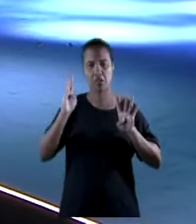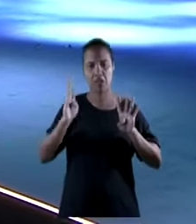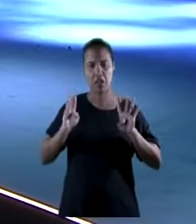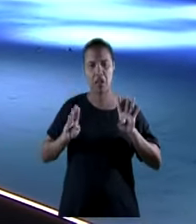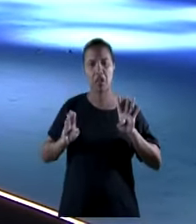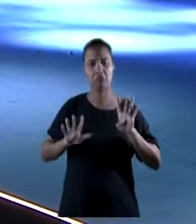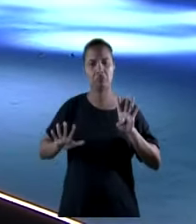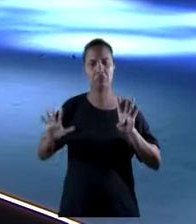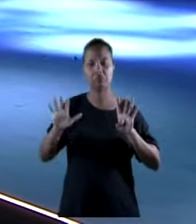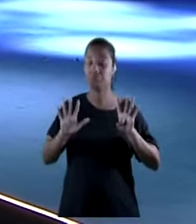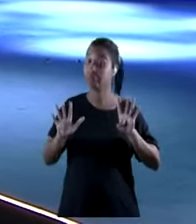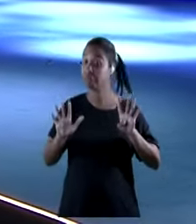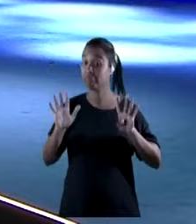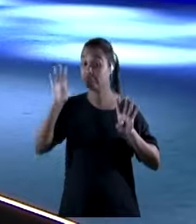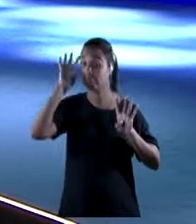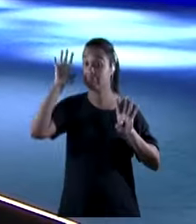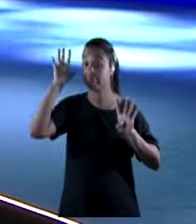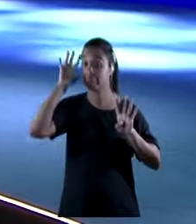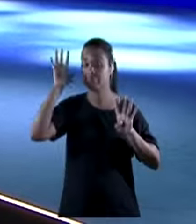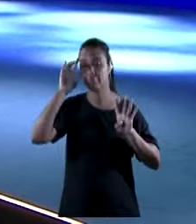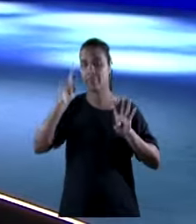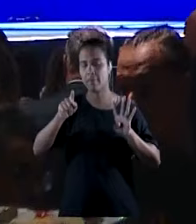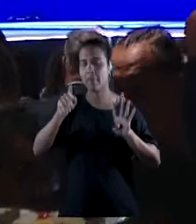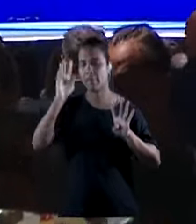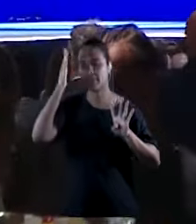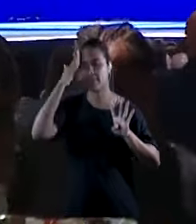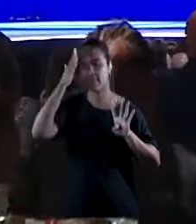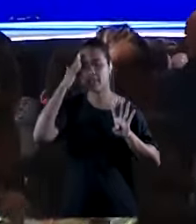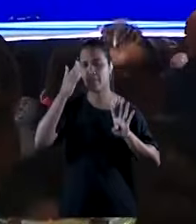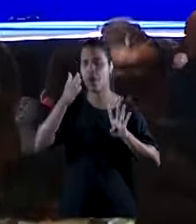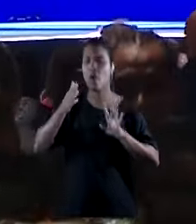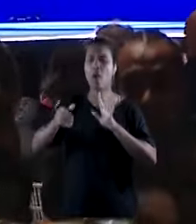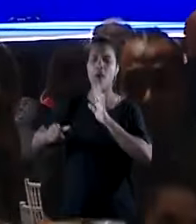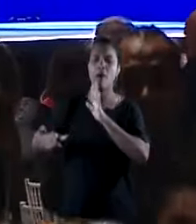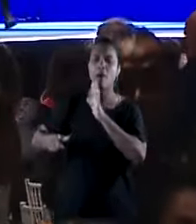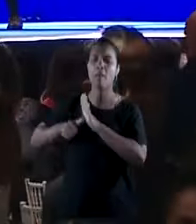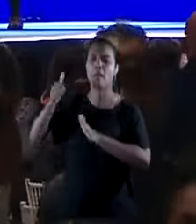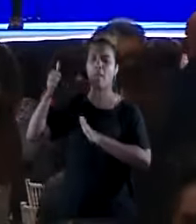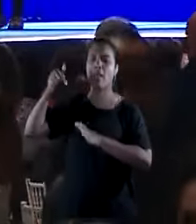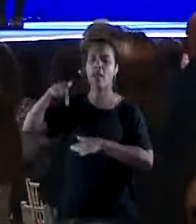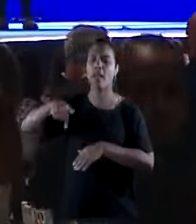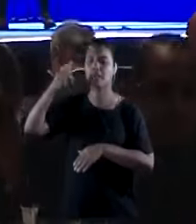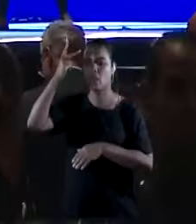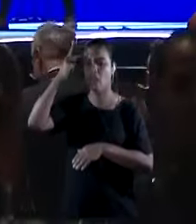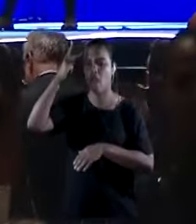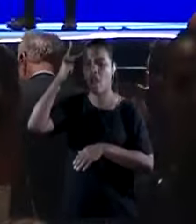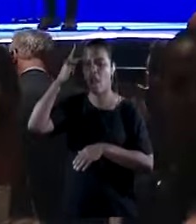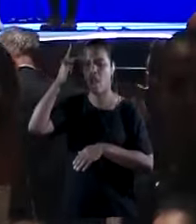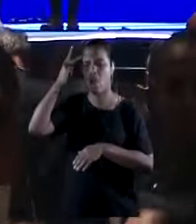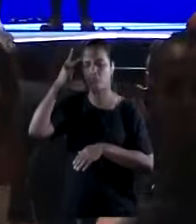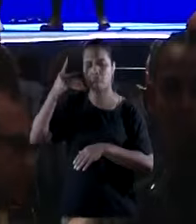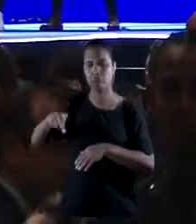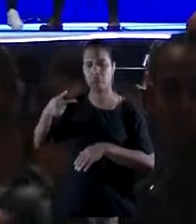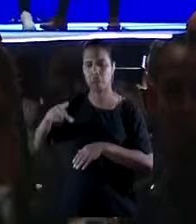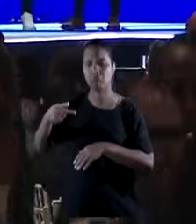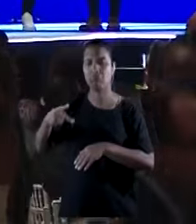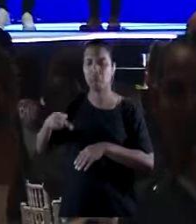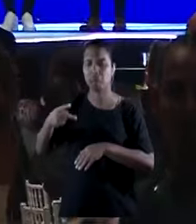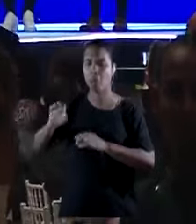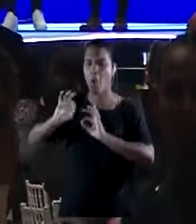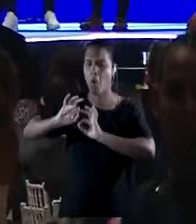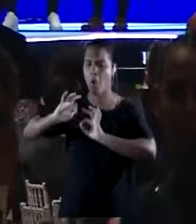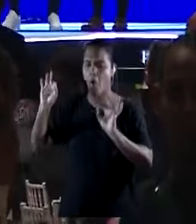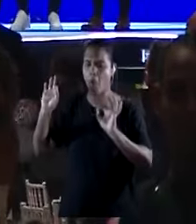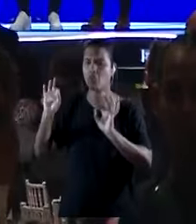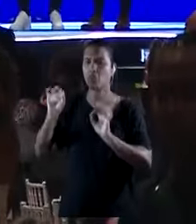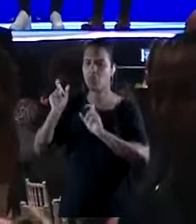mais antigo onde começou o futebol em São Paulo, do futebol do país pentacampeão mundial. Baita seleção, né, Edu? Né, Veloso? Muito, muito.